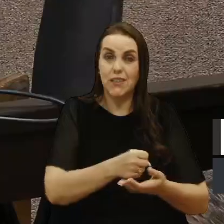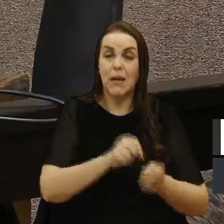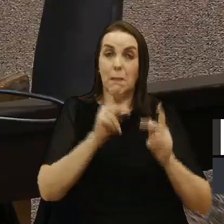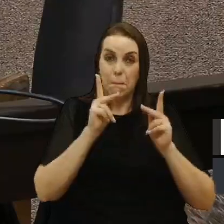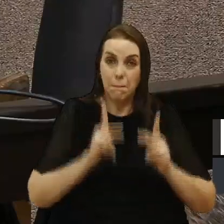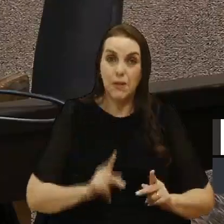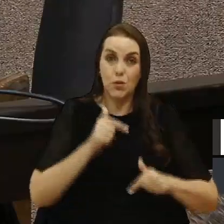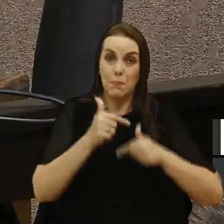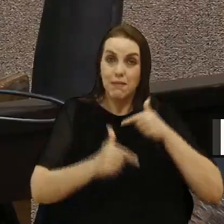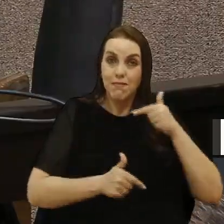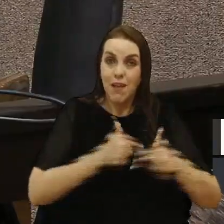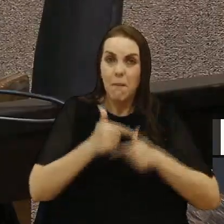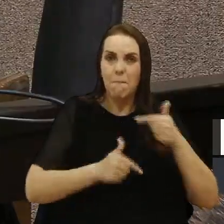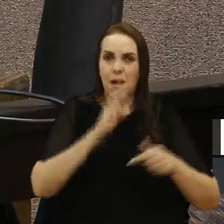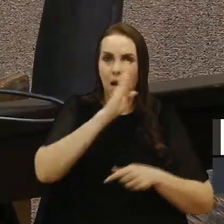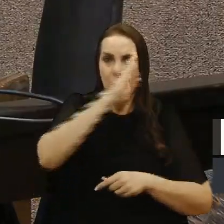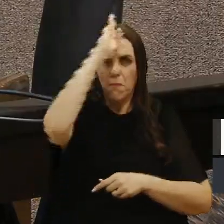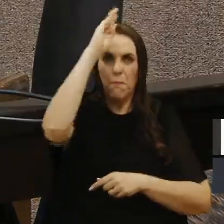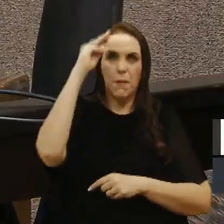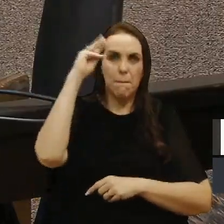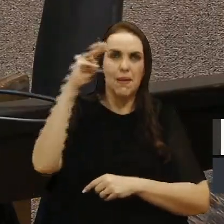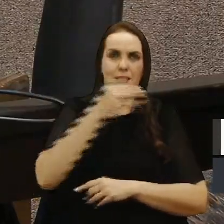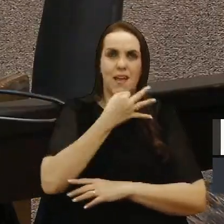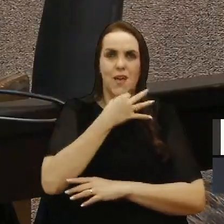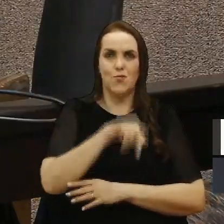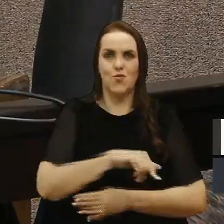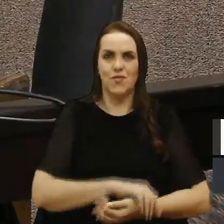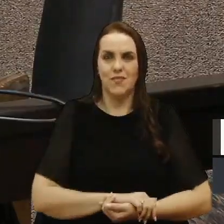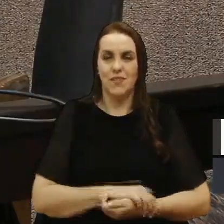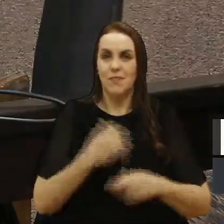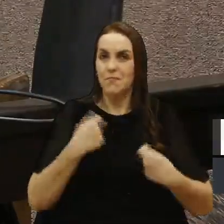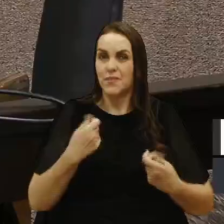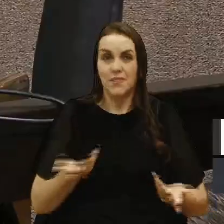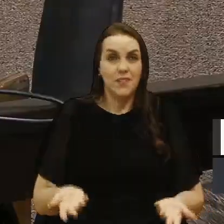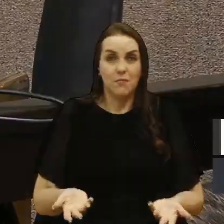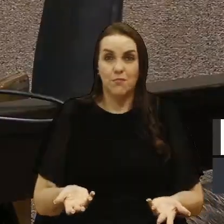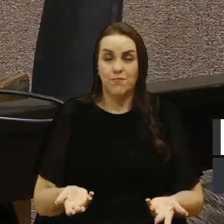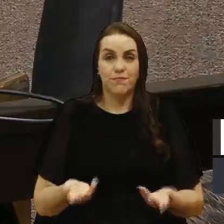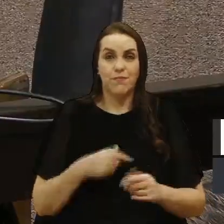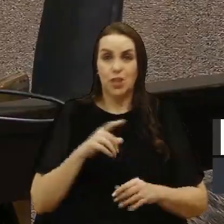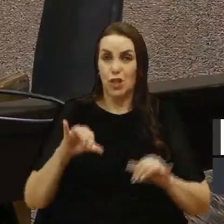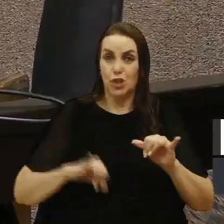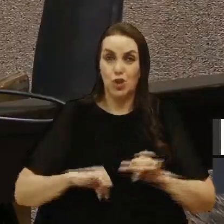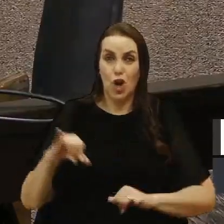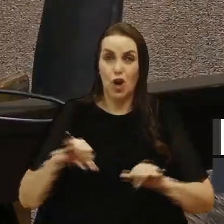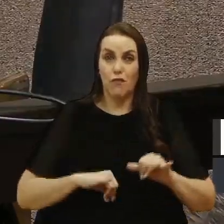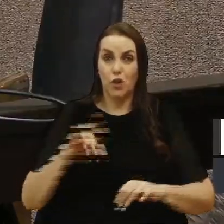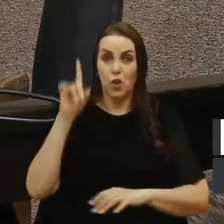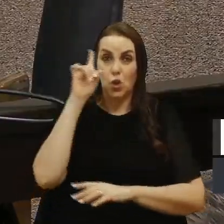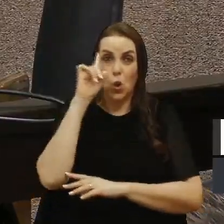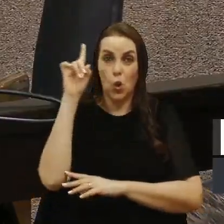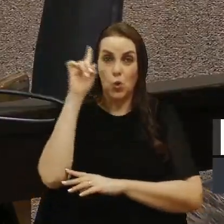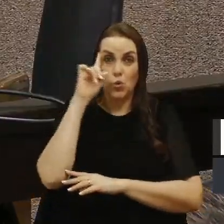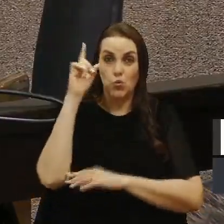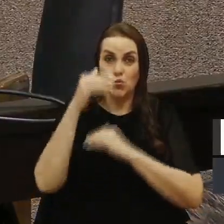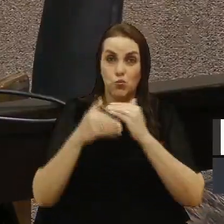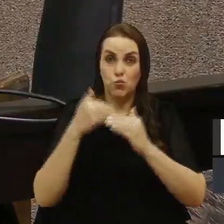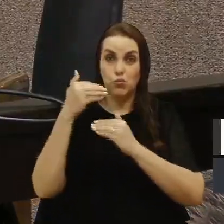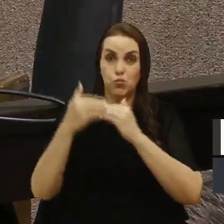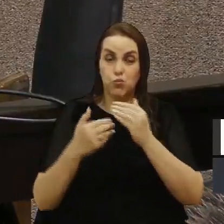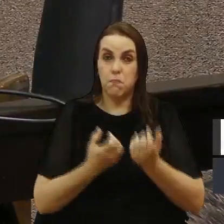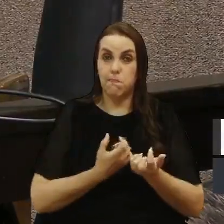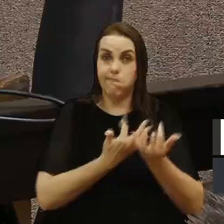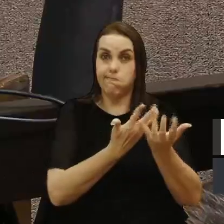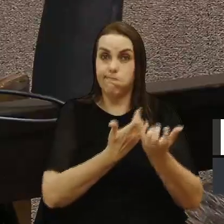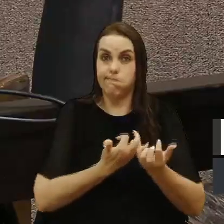bombeiros militares de Caxias do Sul. Precisamos, porque estamos sofrendo a cada dia com novos incêndios, novas